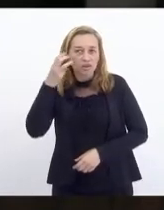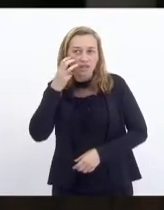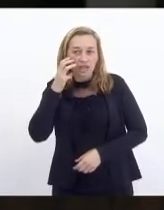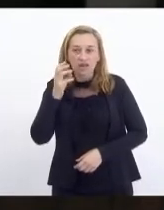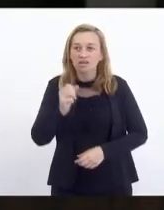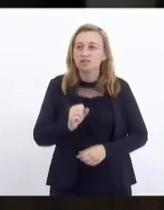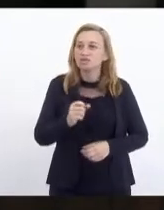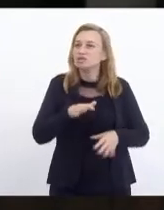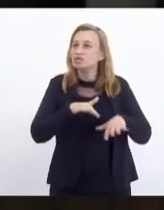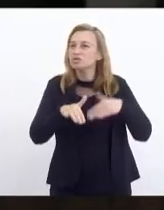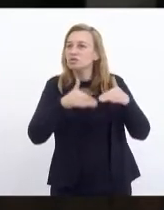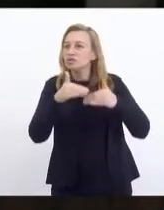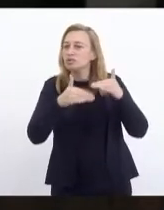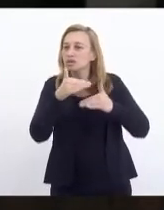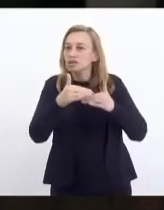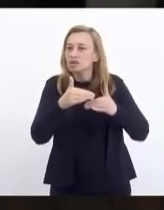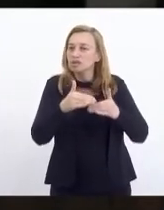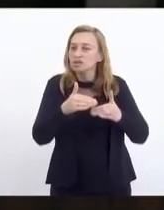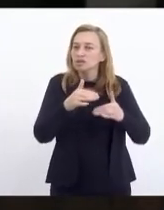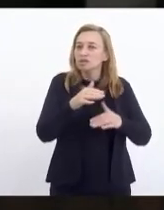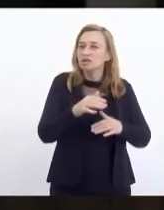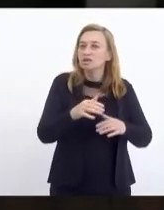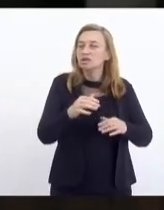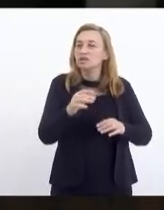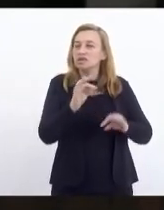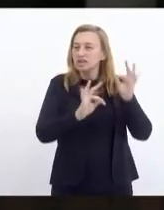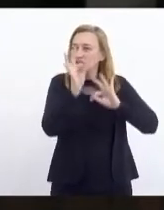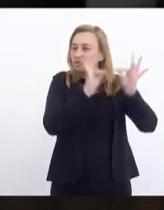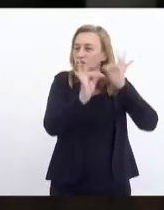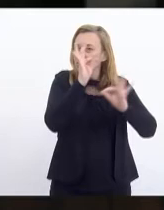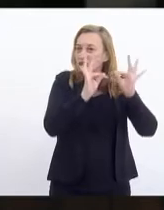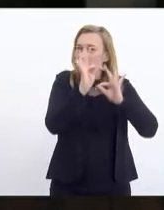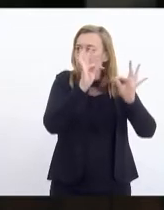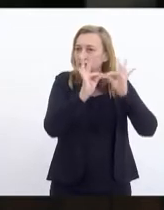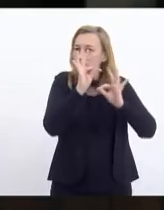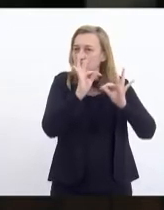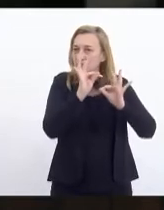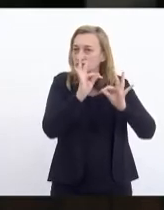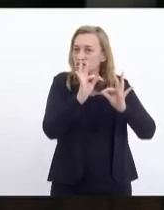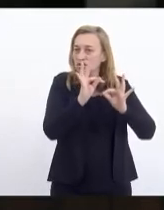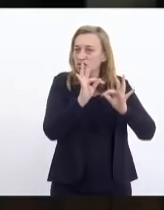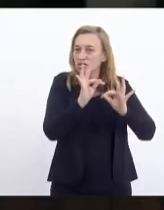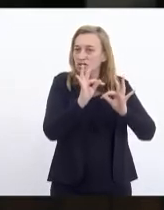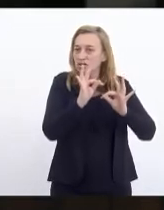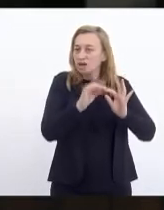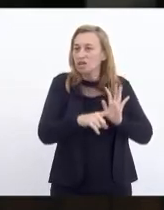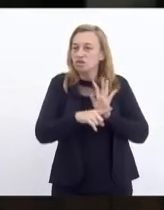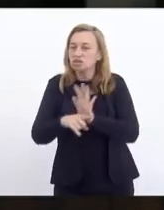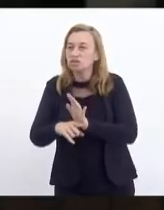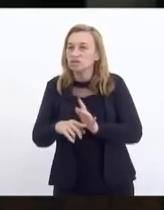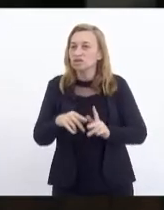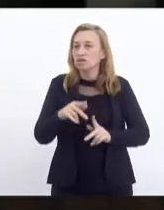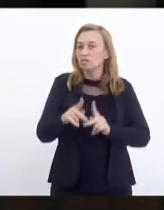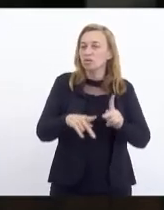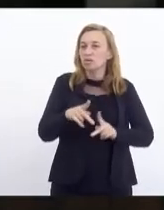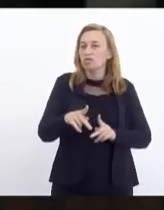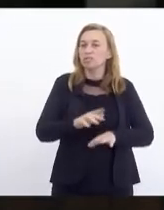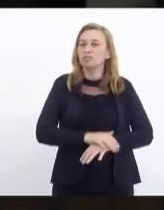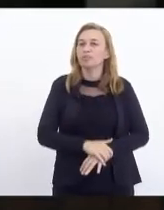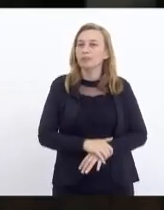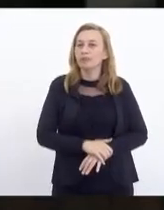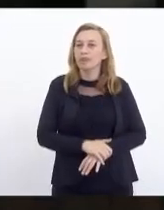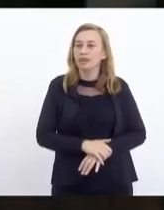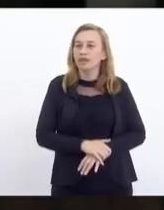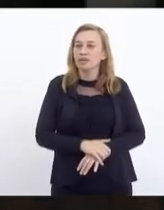sobre o desenvolvimento e utilização de tecnologias assistidas nos serviços de atendimento ao cidadão na forma que menciona.